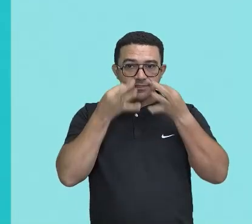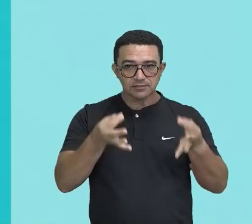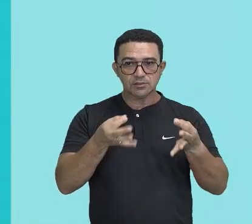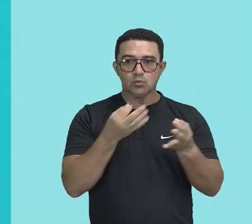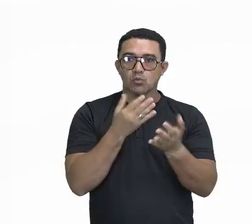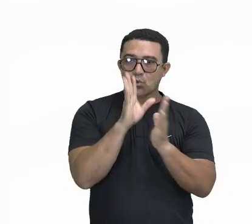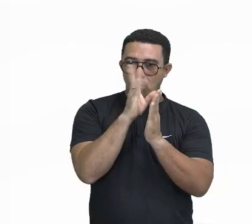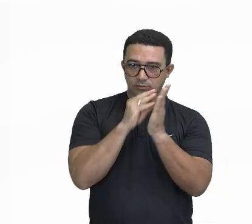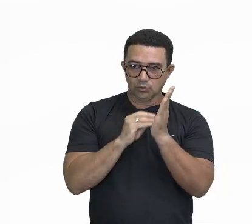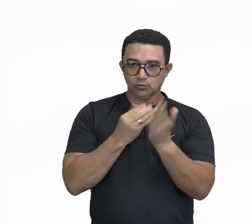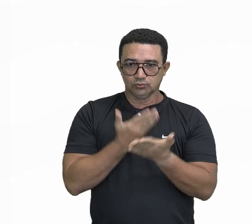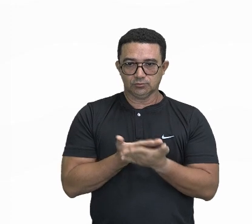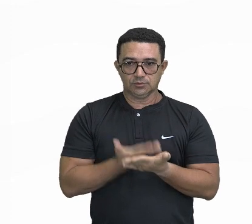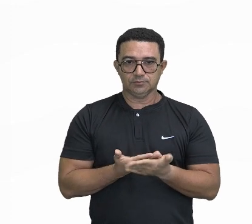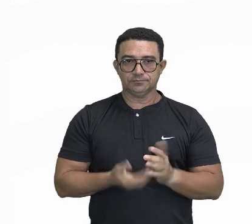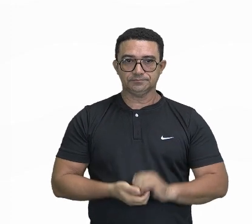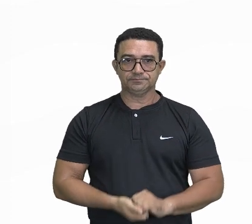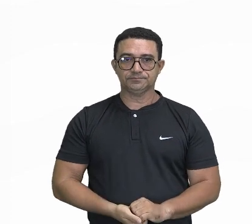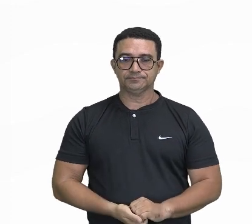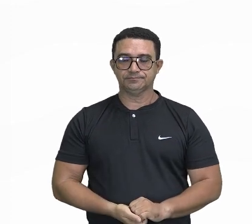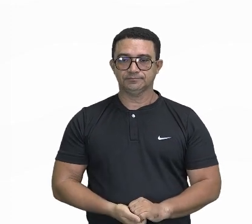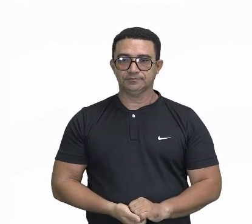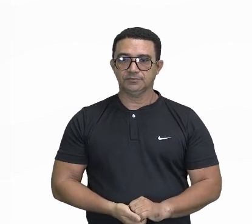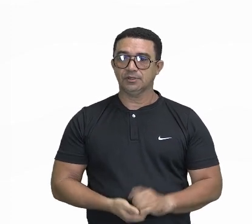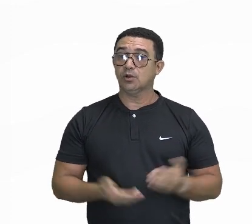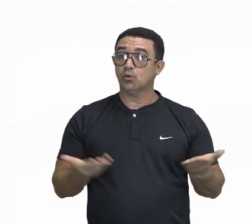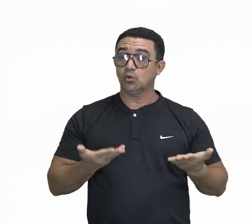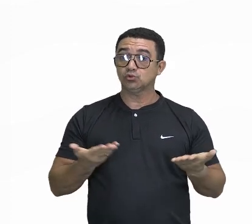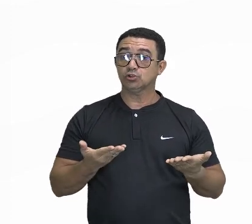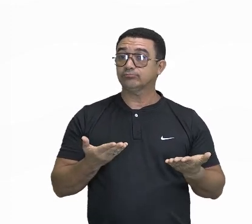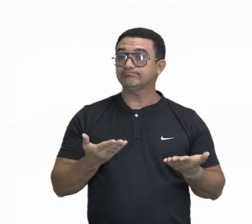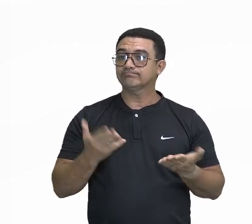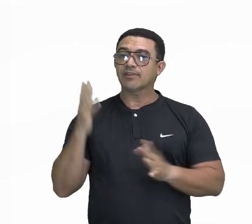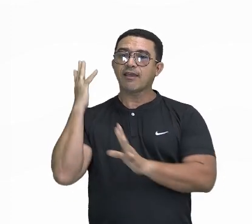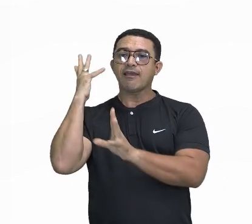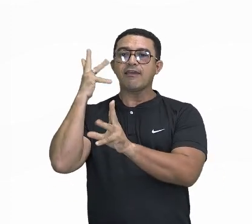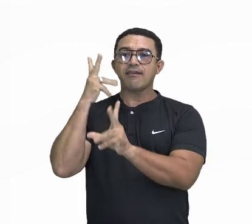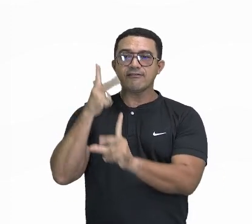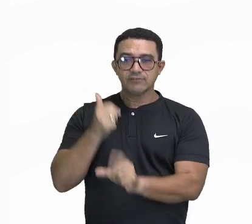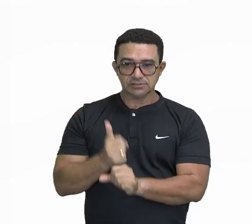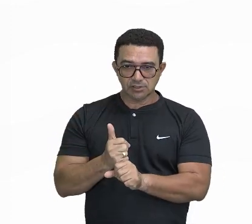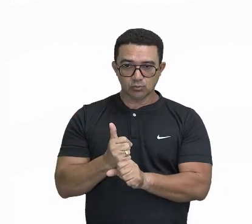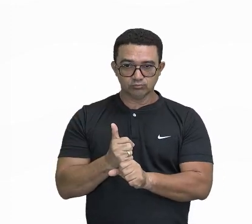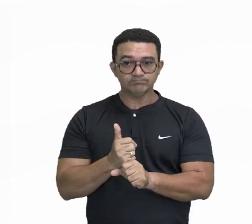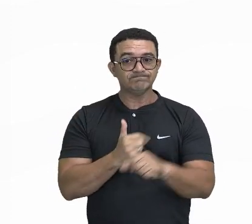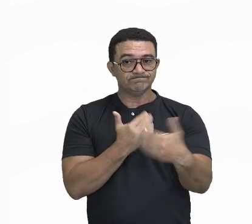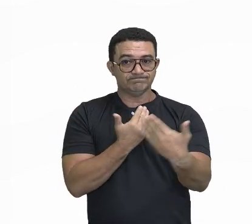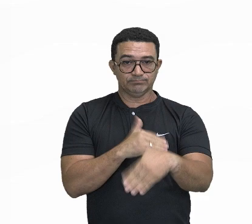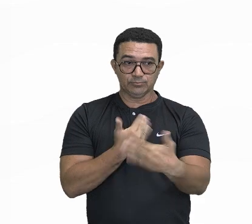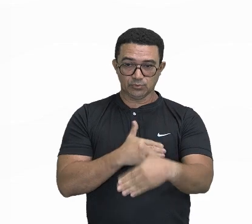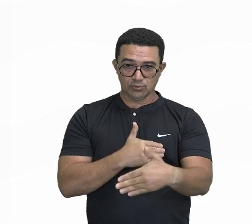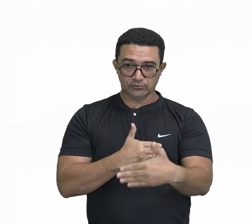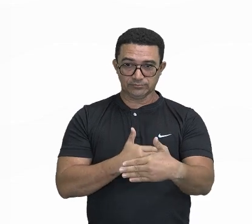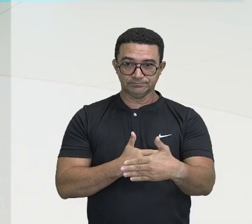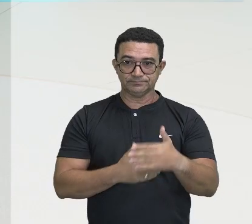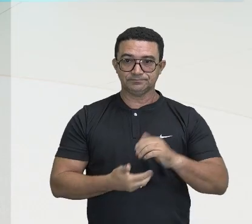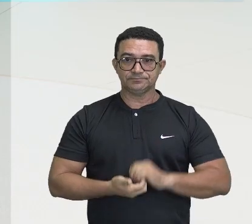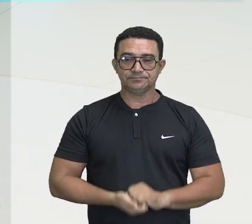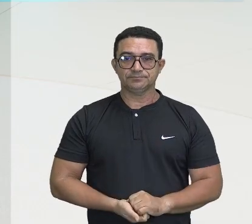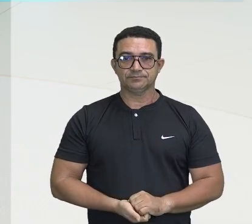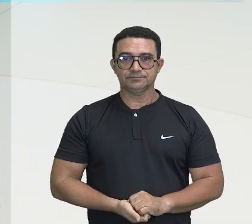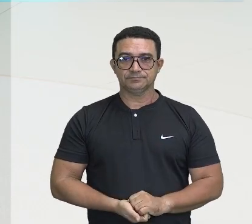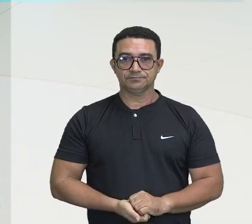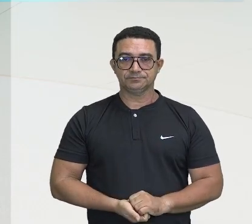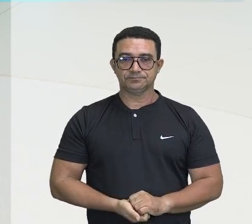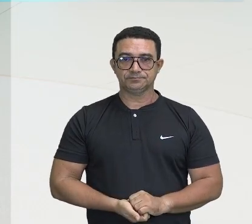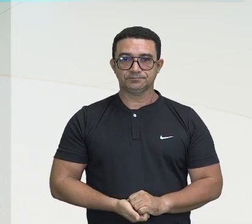conteúdo desta aula. Então, a nossa aula é a 5 e hoje nós vamos ter a revisão e avaliação da